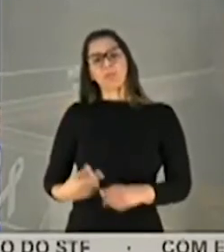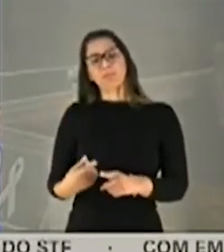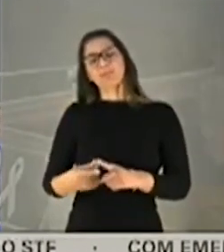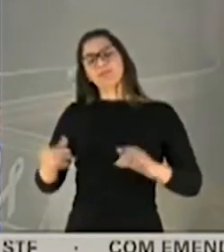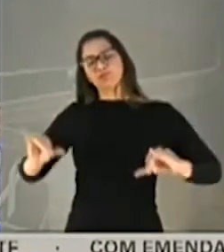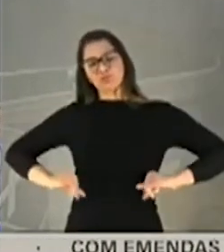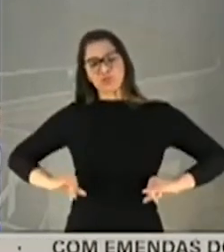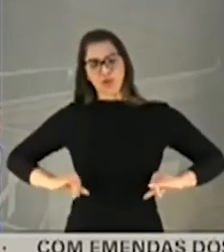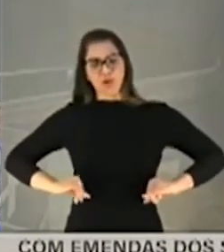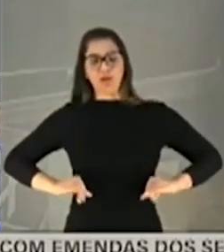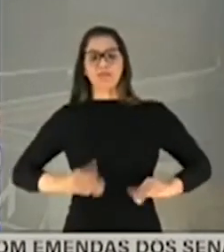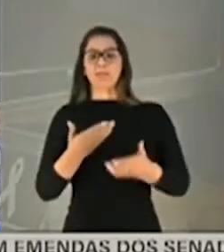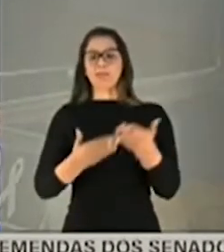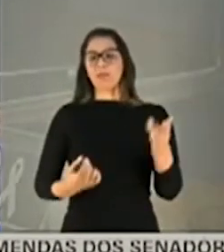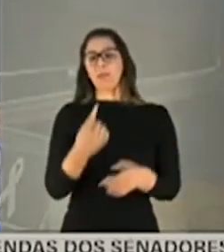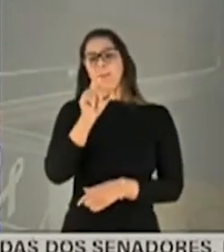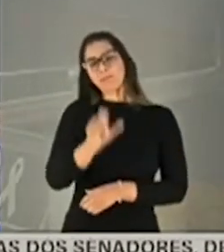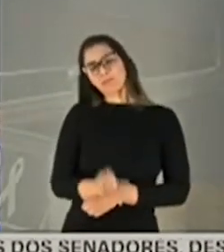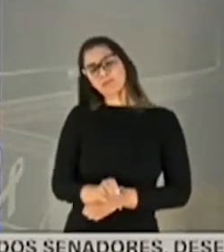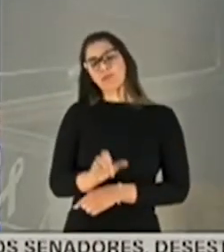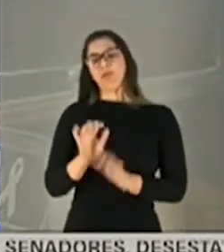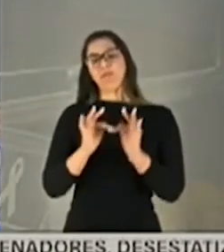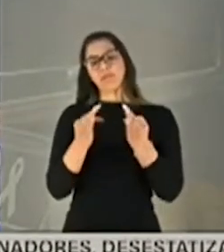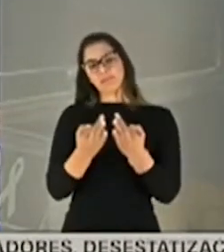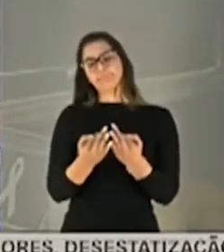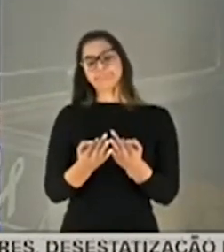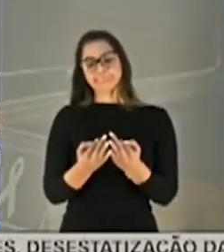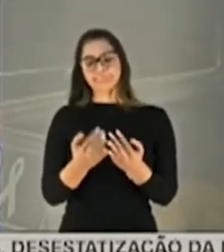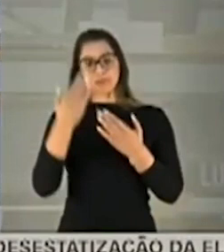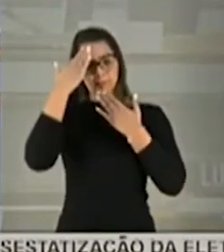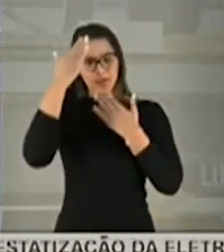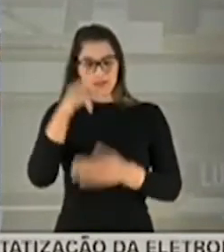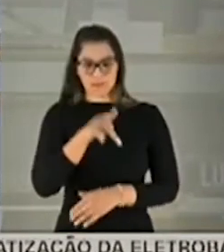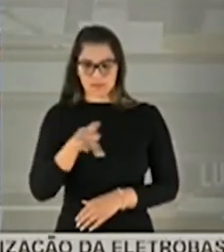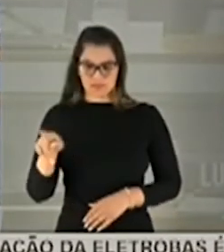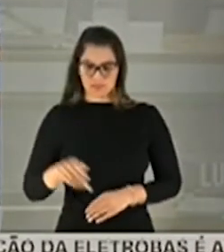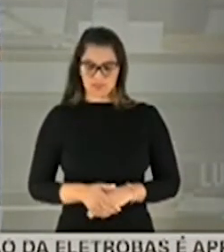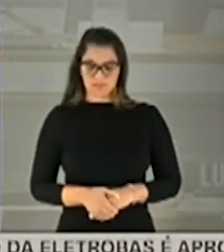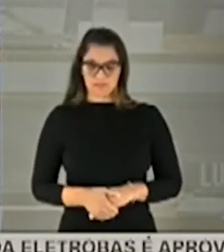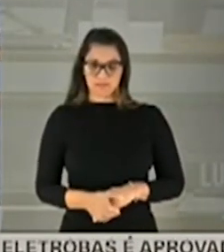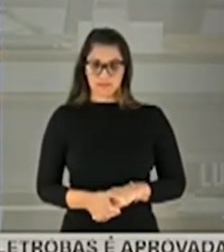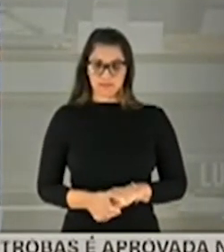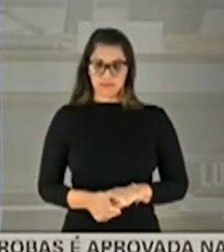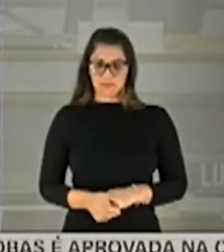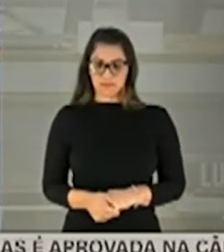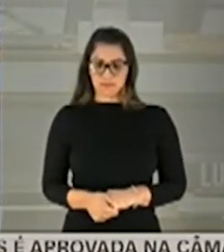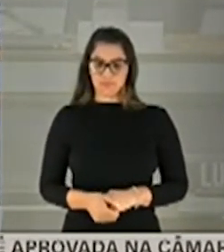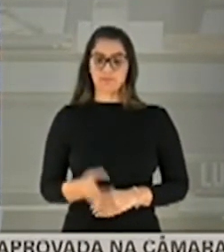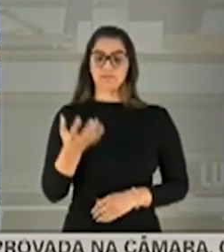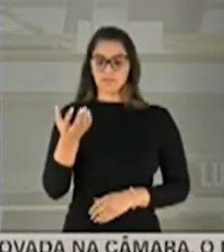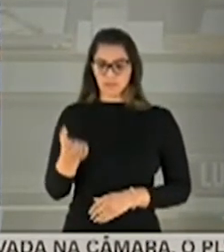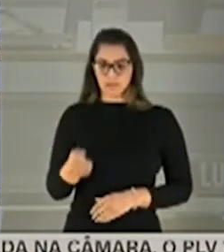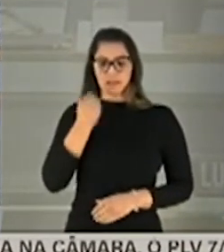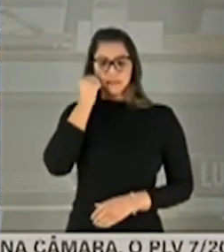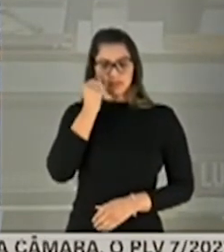da perda irreparável, que é a perda da vida. Obrigado, senhor presidente. Eu acato a questão de ordem do senador Rogério